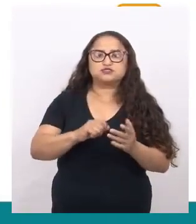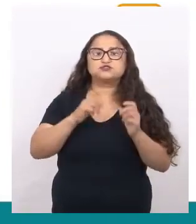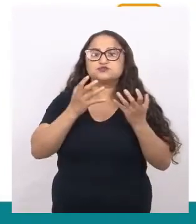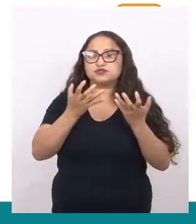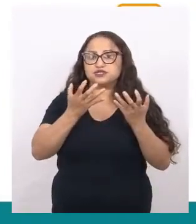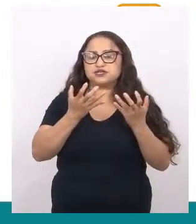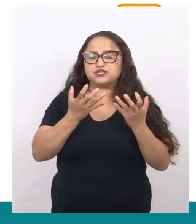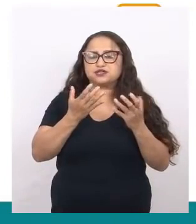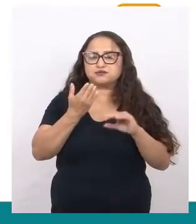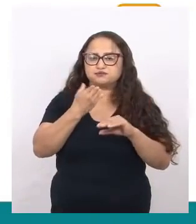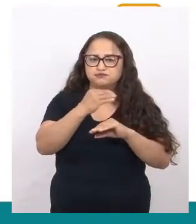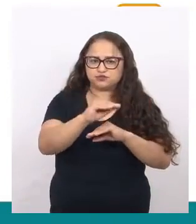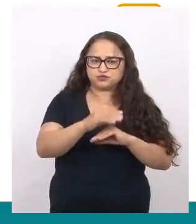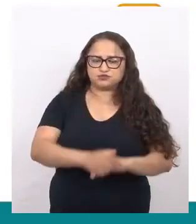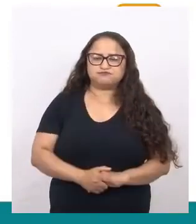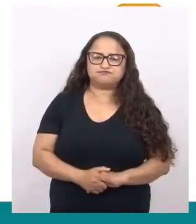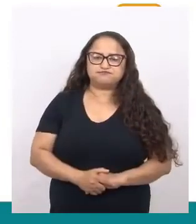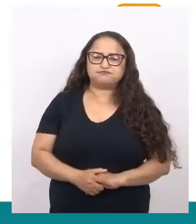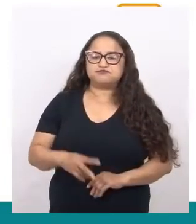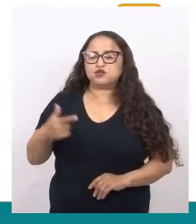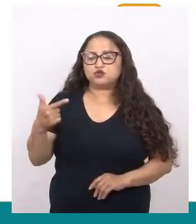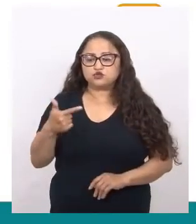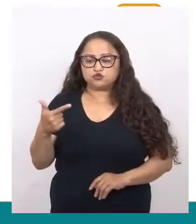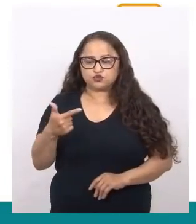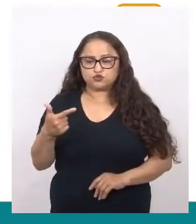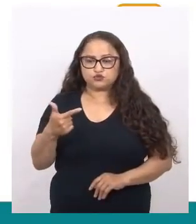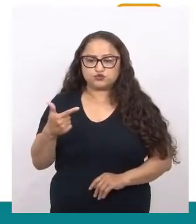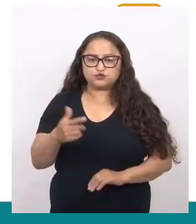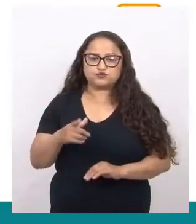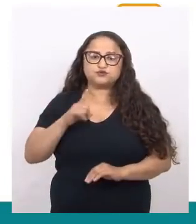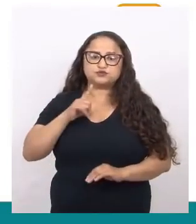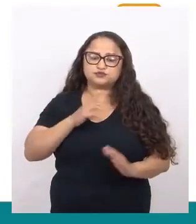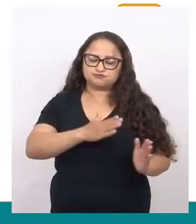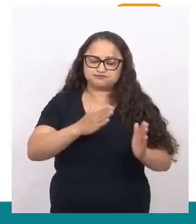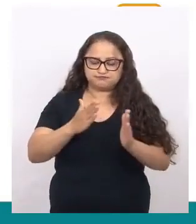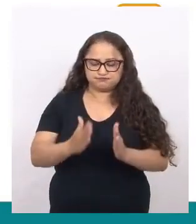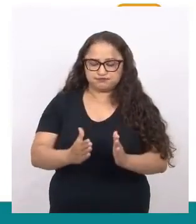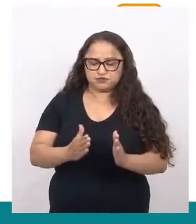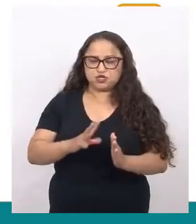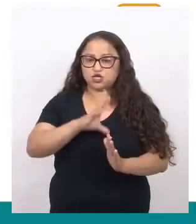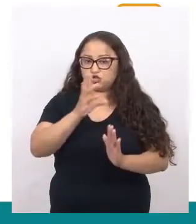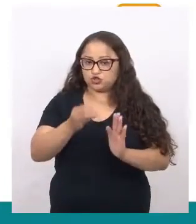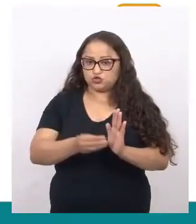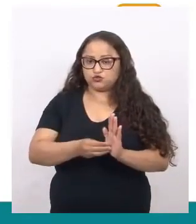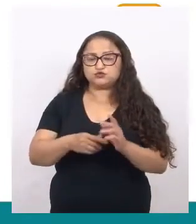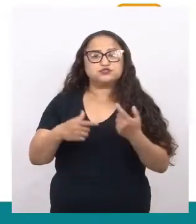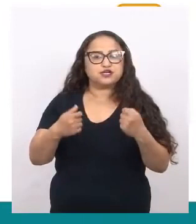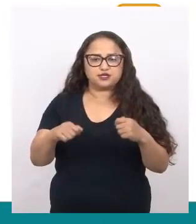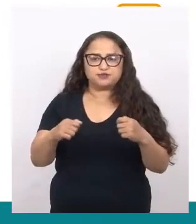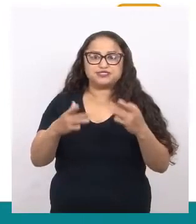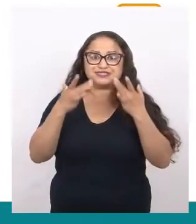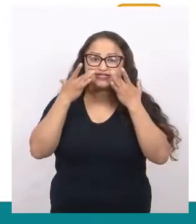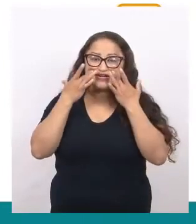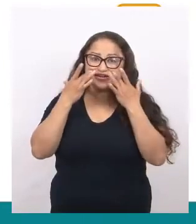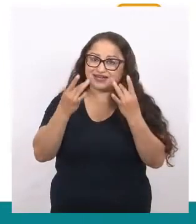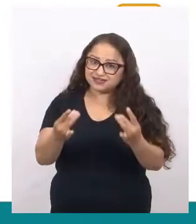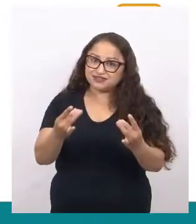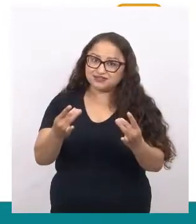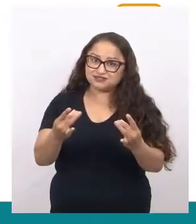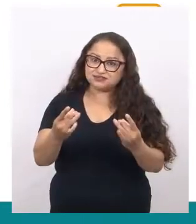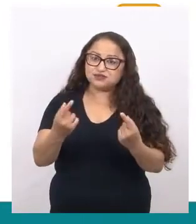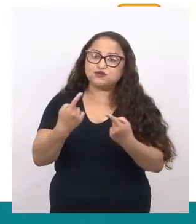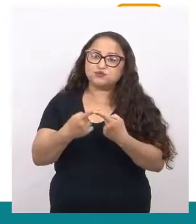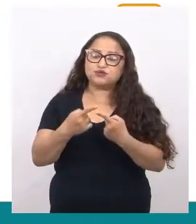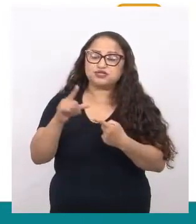contratação. Na etapa 2 da atribuição, vai aparecer todos os DIs, e aí precisa prestar bastante atenção. Ele